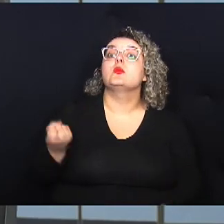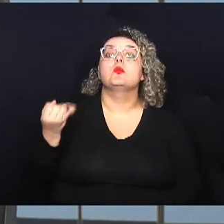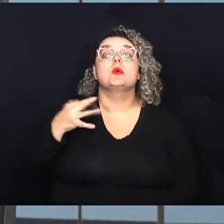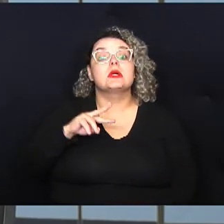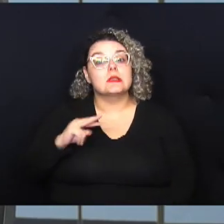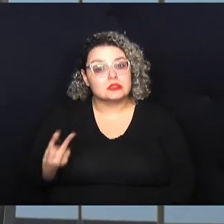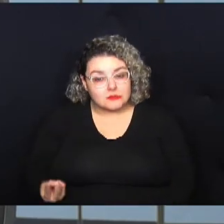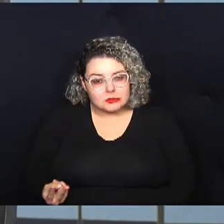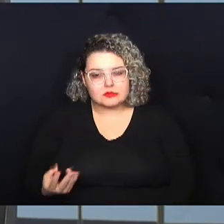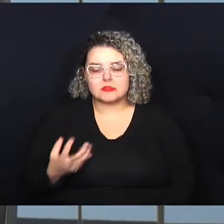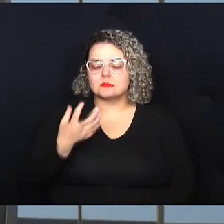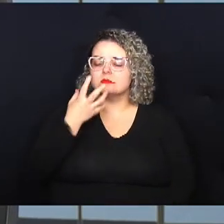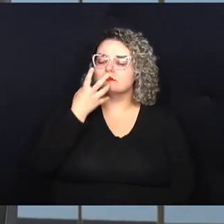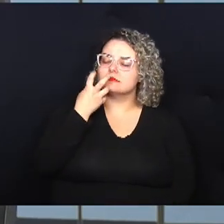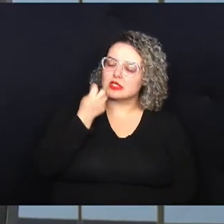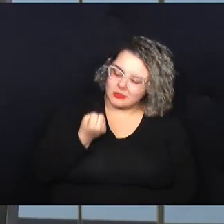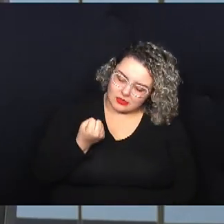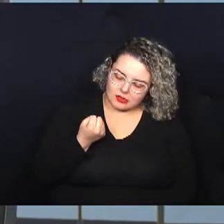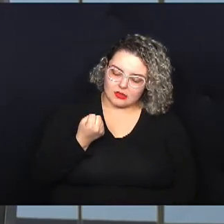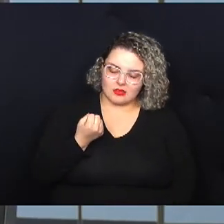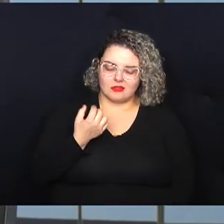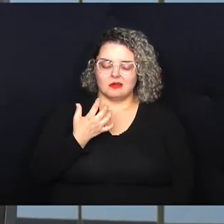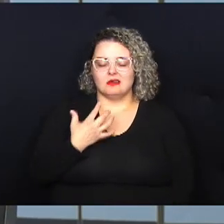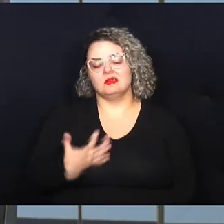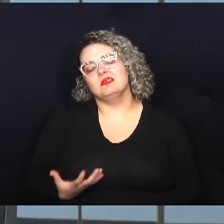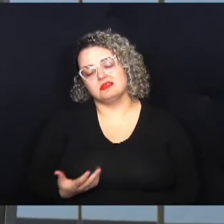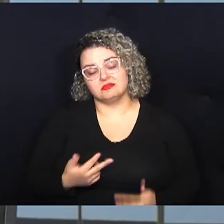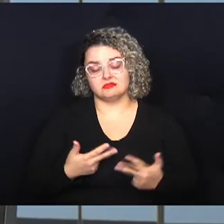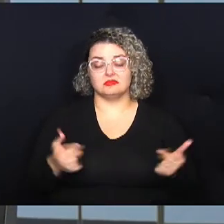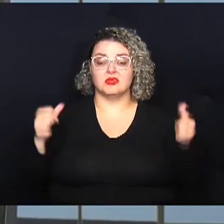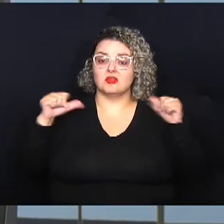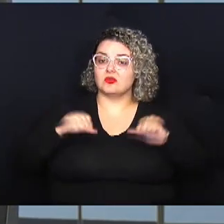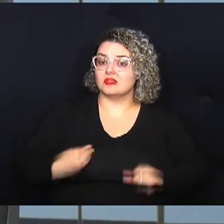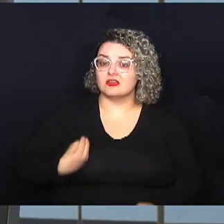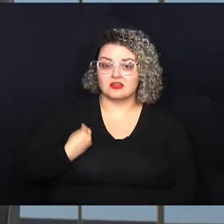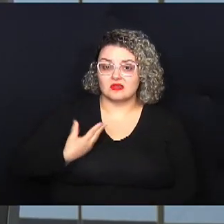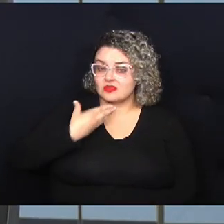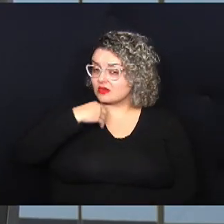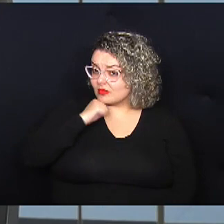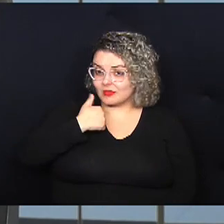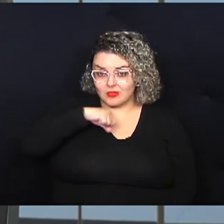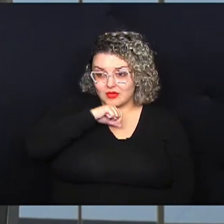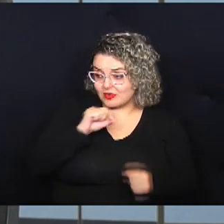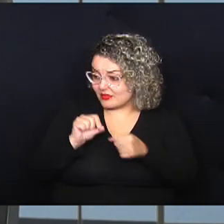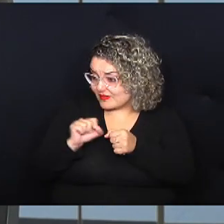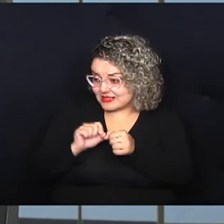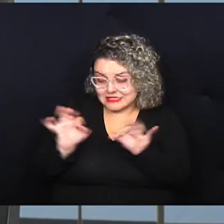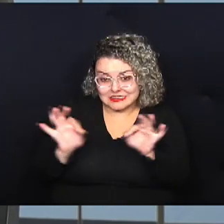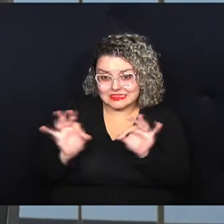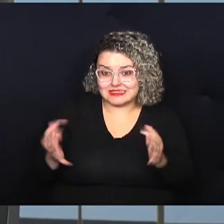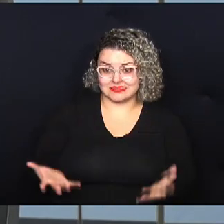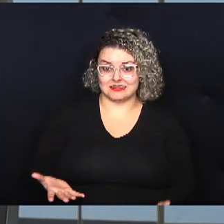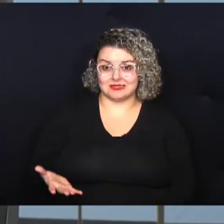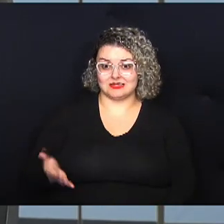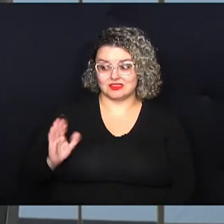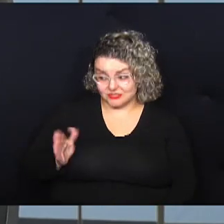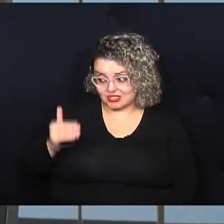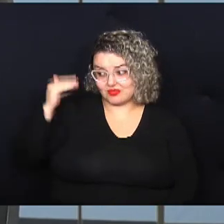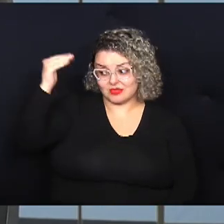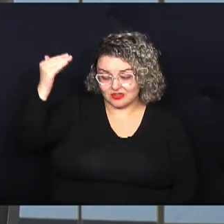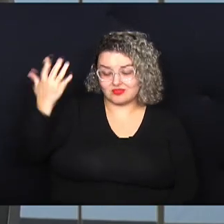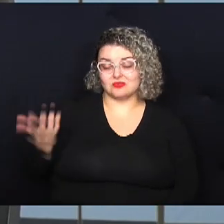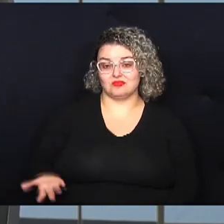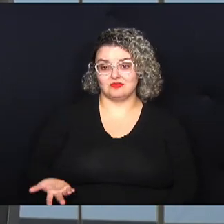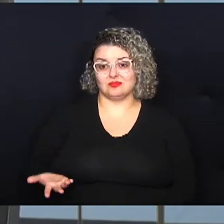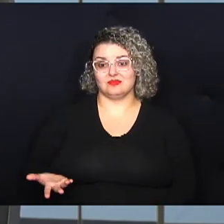alguma decepção, por coisas ruins na sua vida, que seus pais não puderam fazer nada? Ele já é um adulto. Se